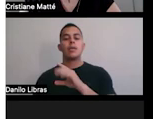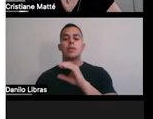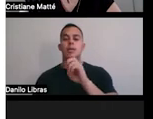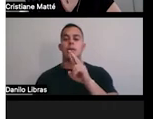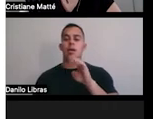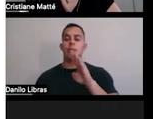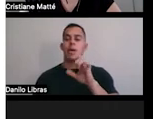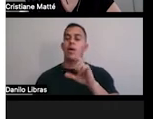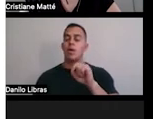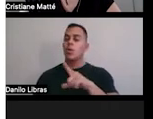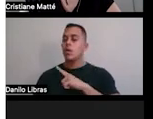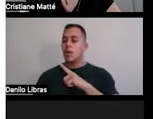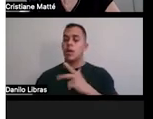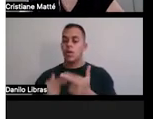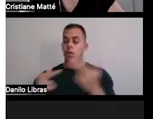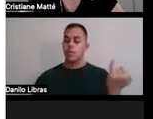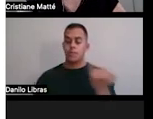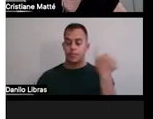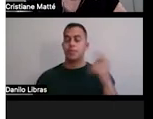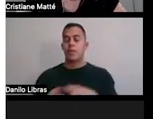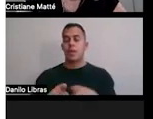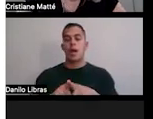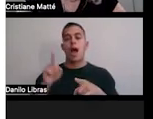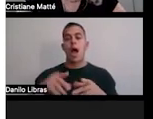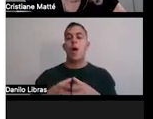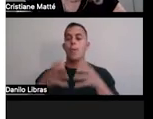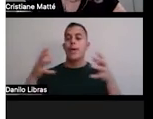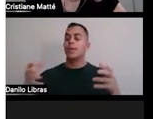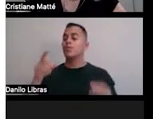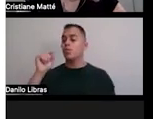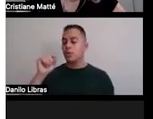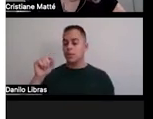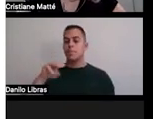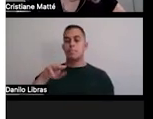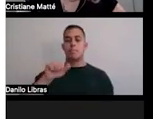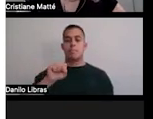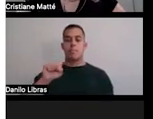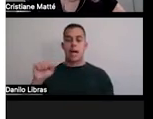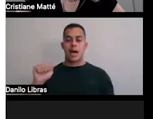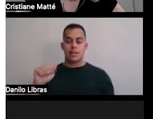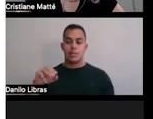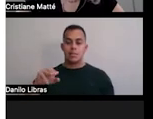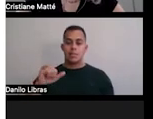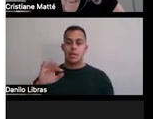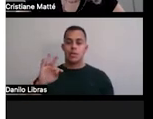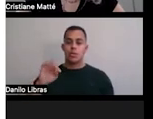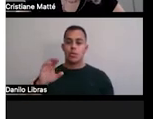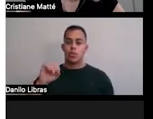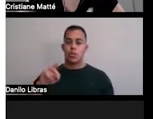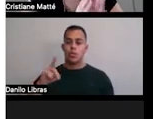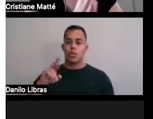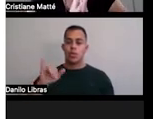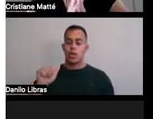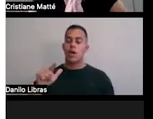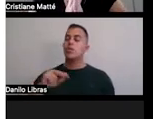interessante. Um aumento da massa mitocondrial e do potencial de membrana. Ou seja, a gente tinha indícios aqui de biogênese mitocondrial.